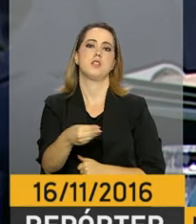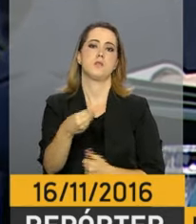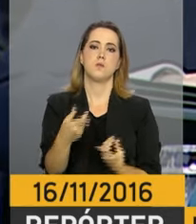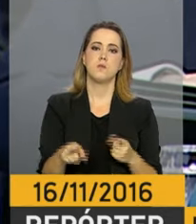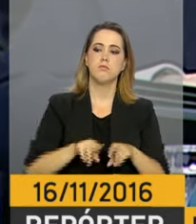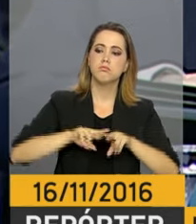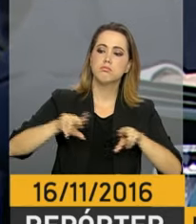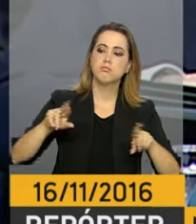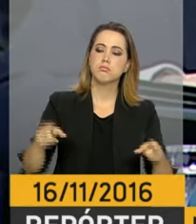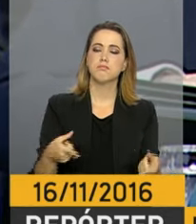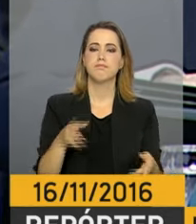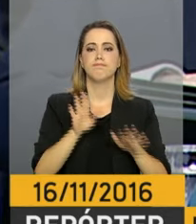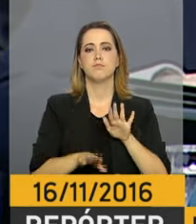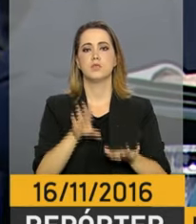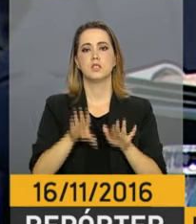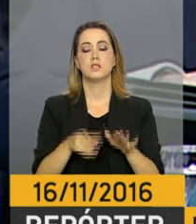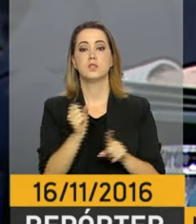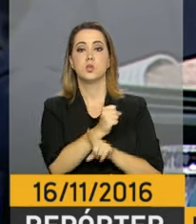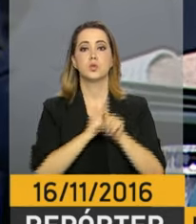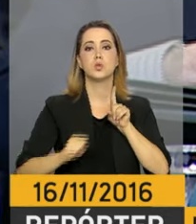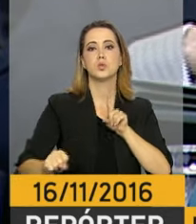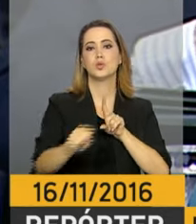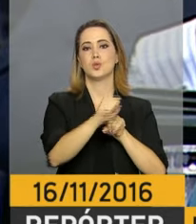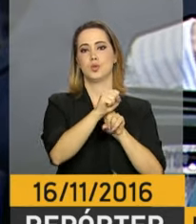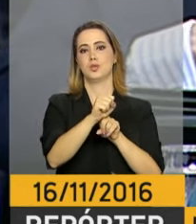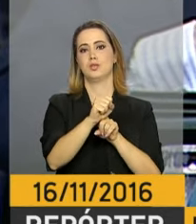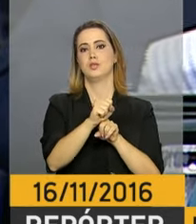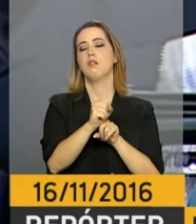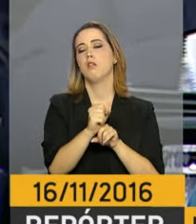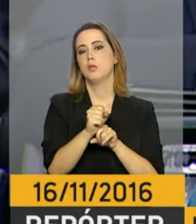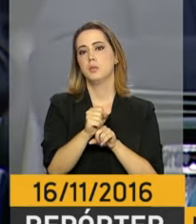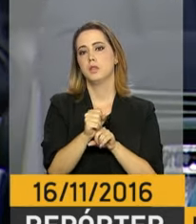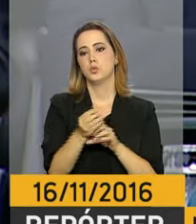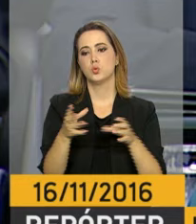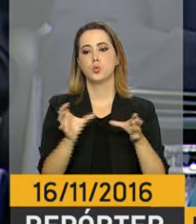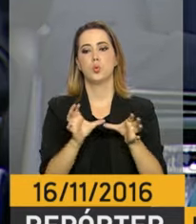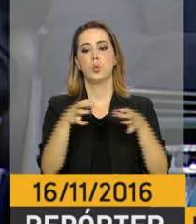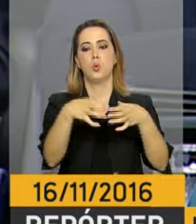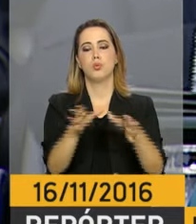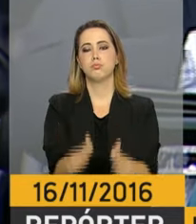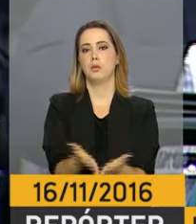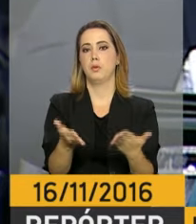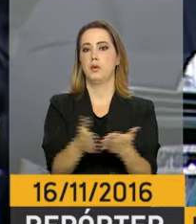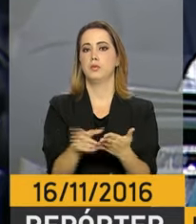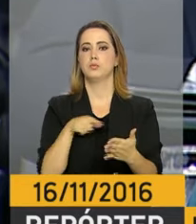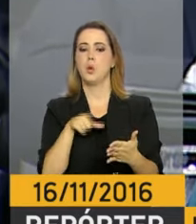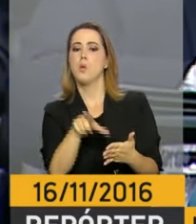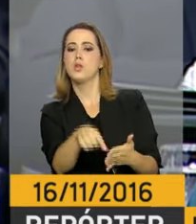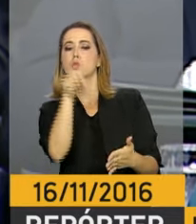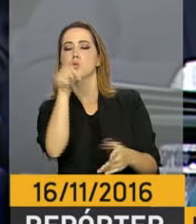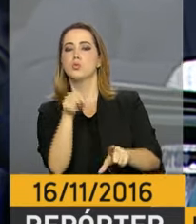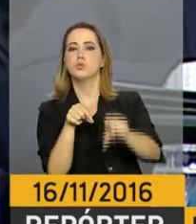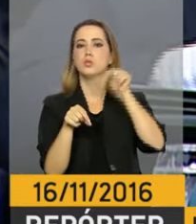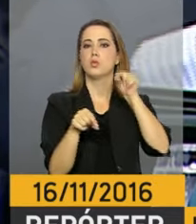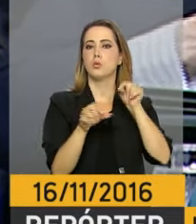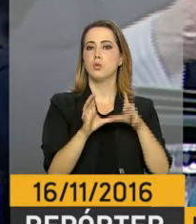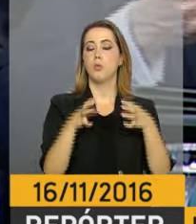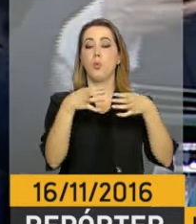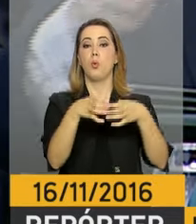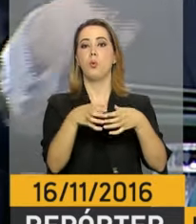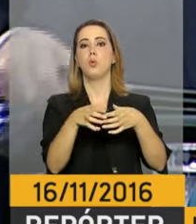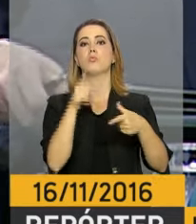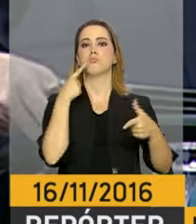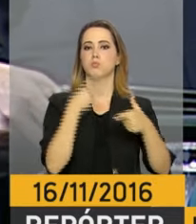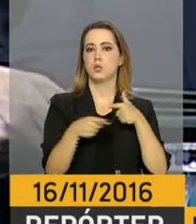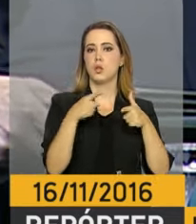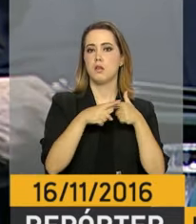que até muitas vezes socialmente vulneráveis acabam sendo cooptadas por redes criminosas do